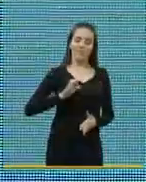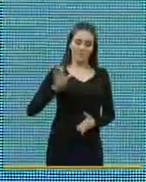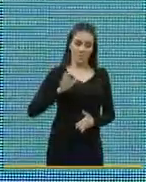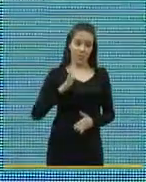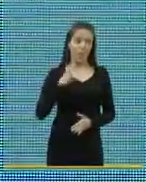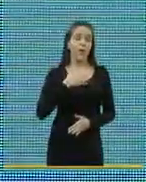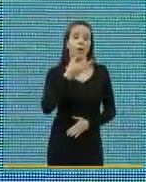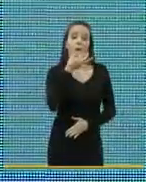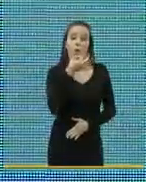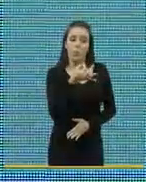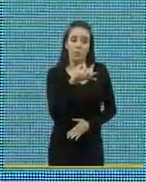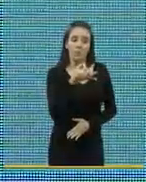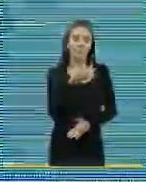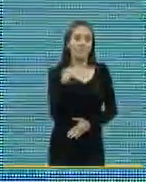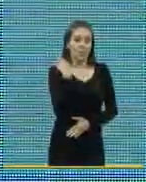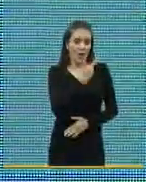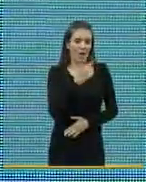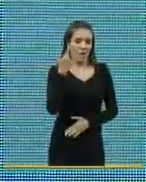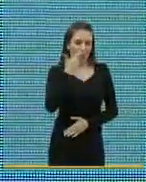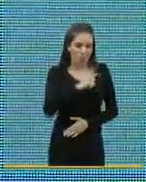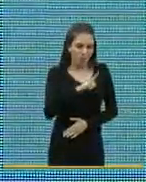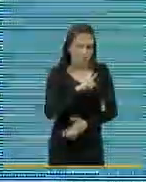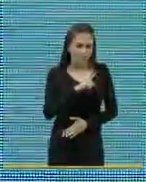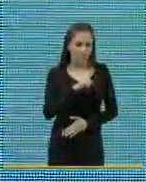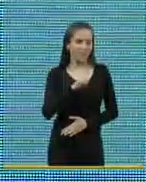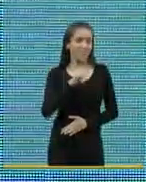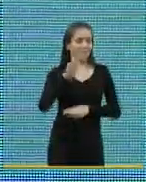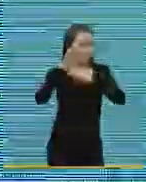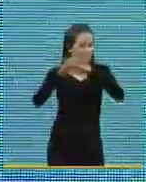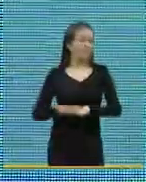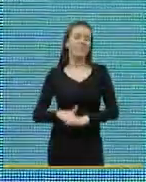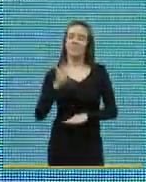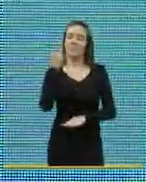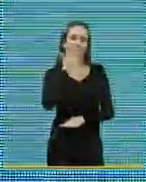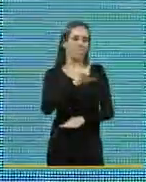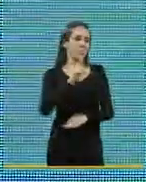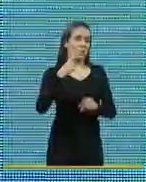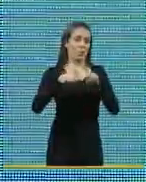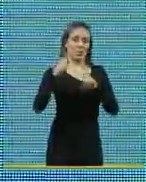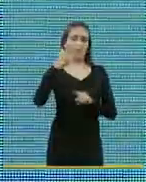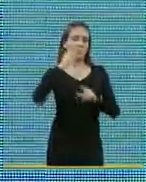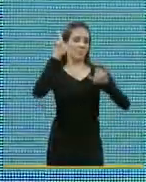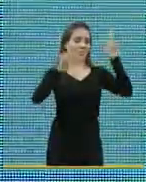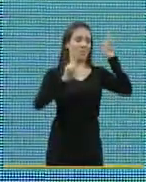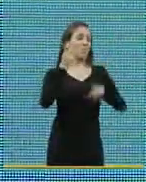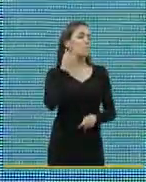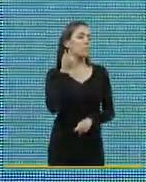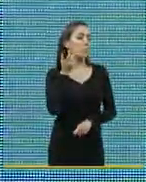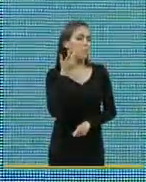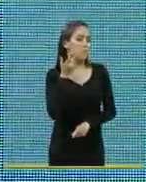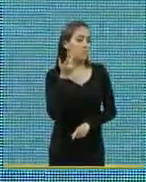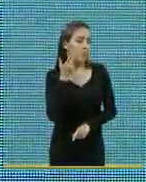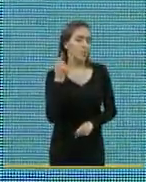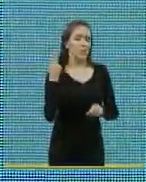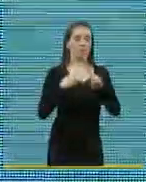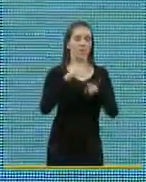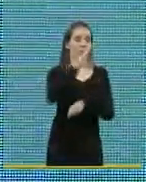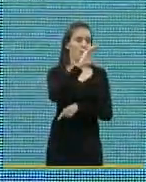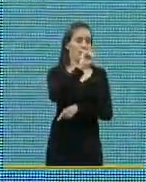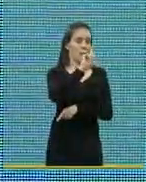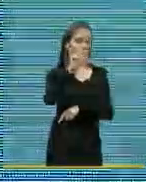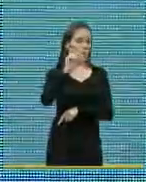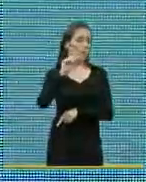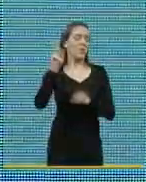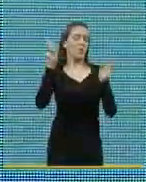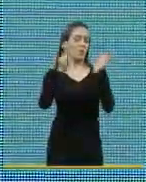humildemente não temos por que razão por que o tasso jereissati é dono das televisões no ceará porque o colo do dono das televisões em